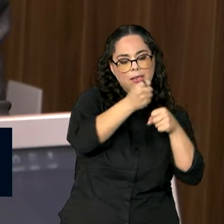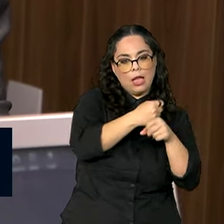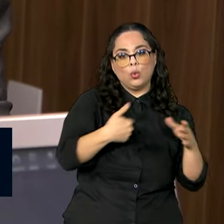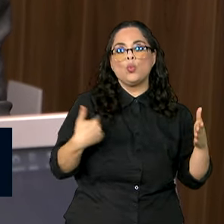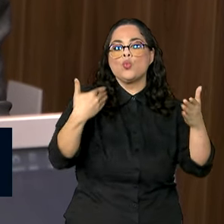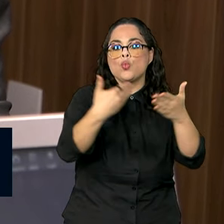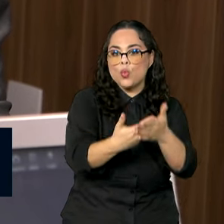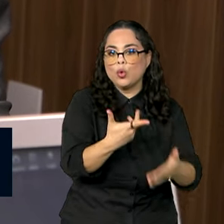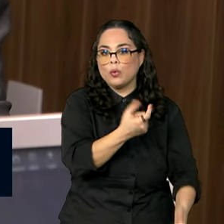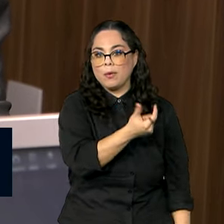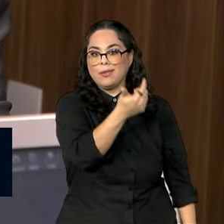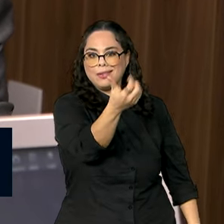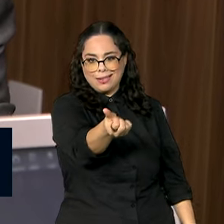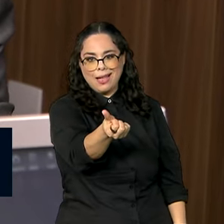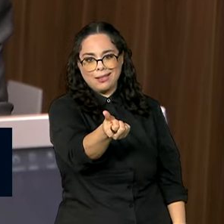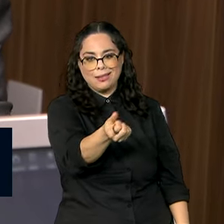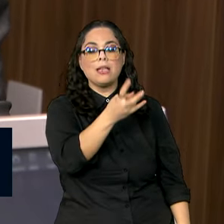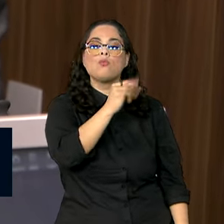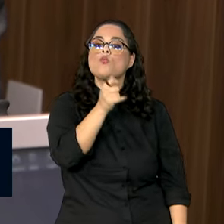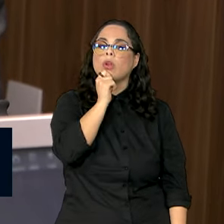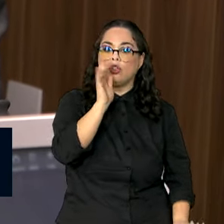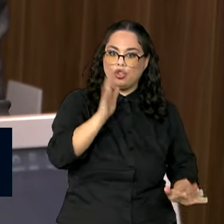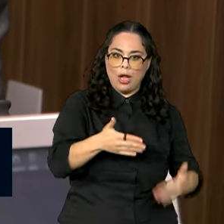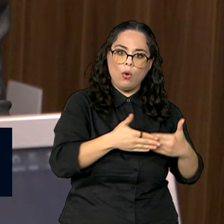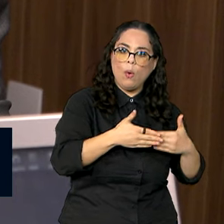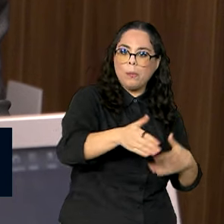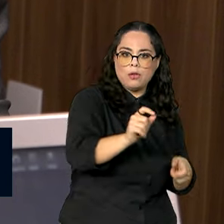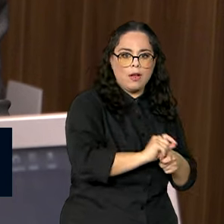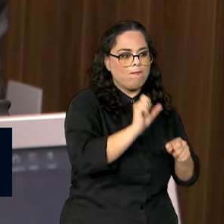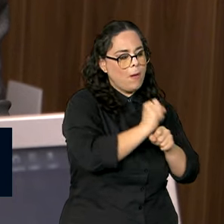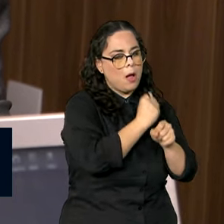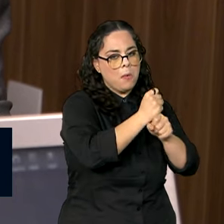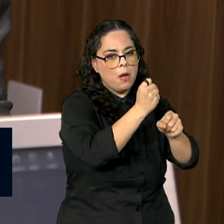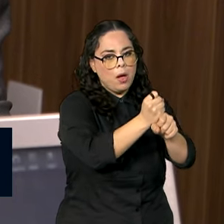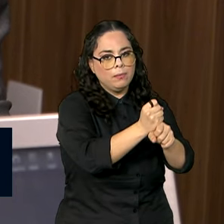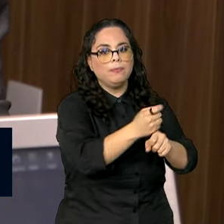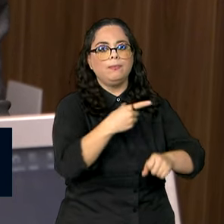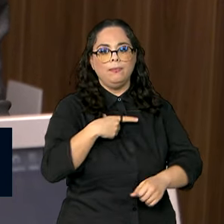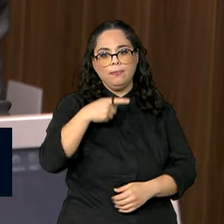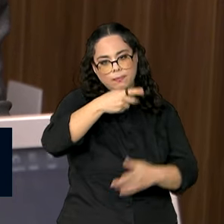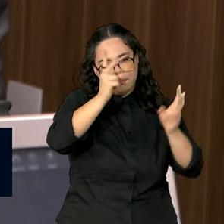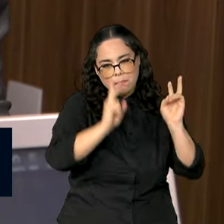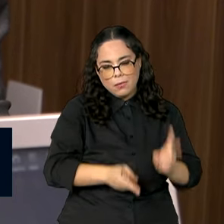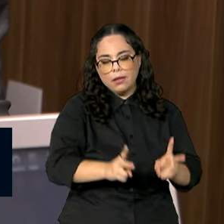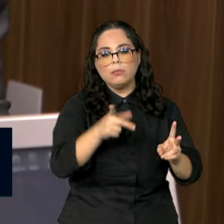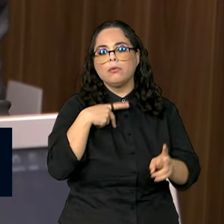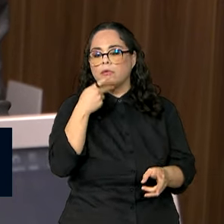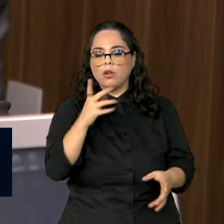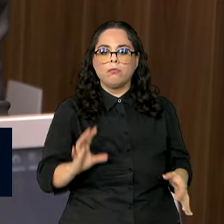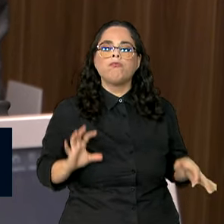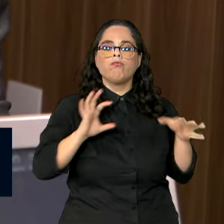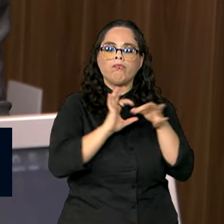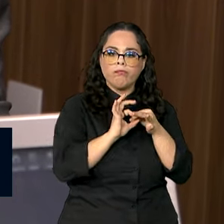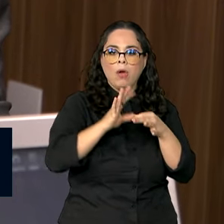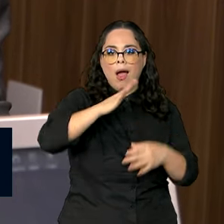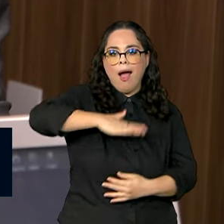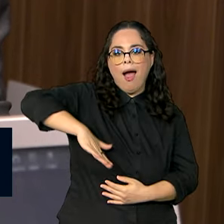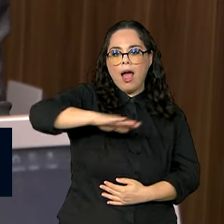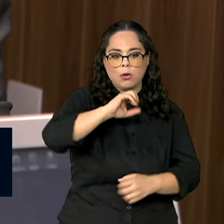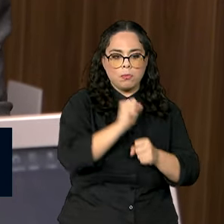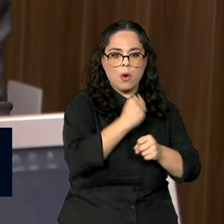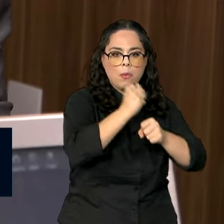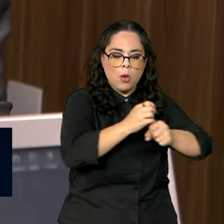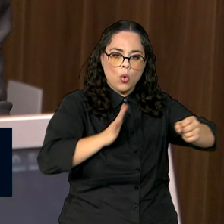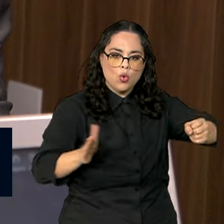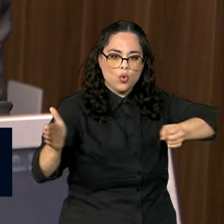até 2026. E estão sendo realizados, né? Além das grandes obras aí que a gente possibilitou a retomada das obras do